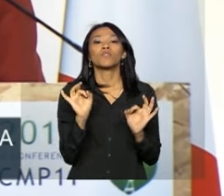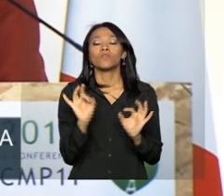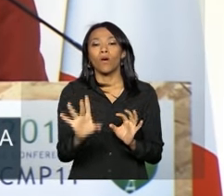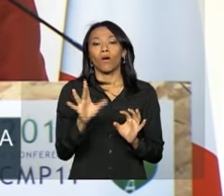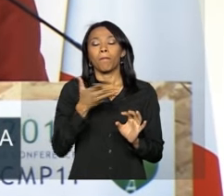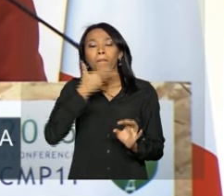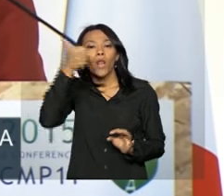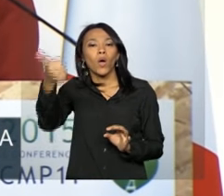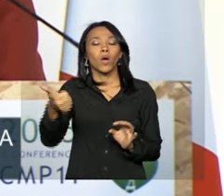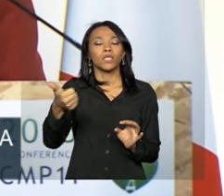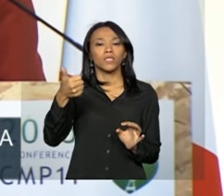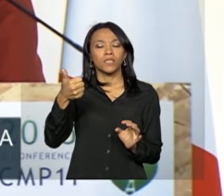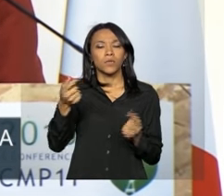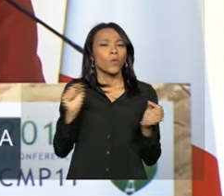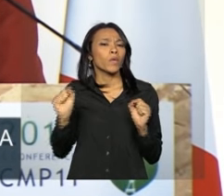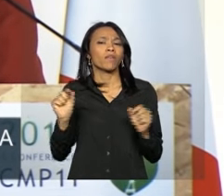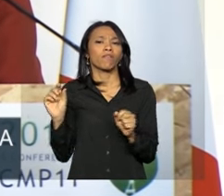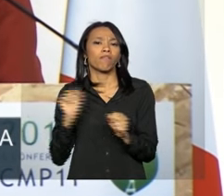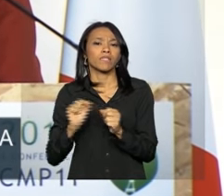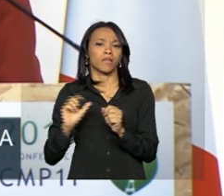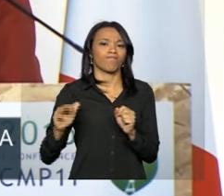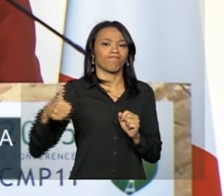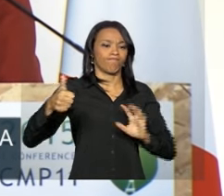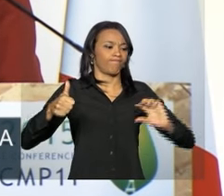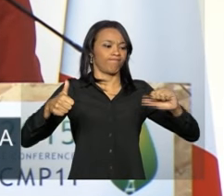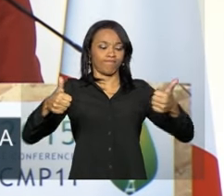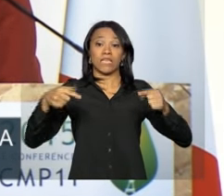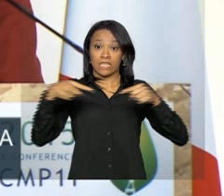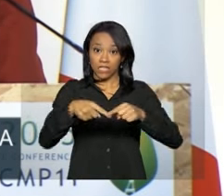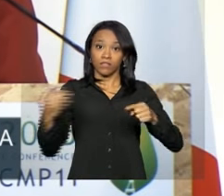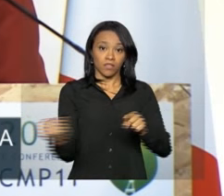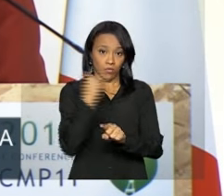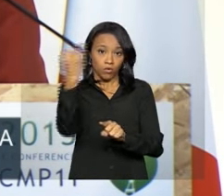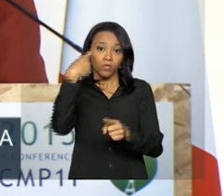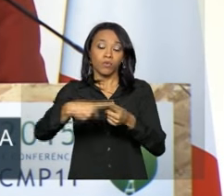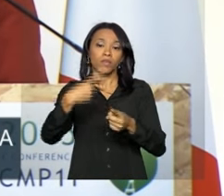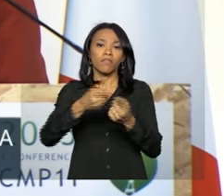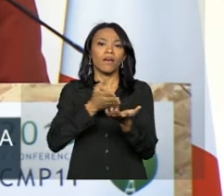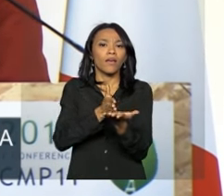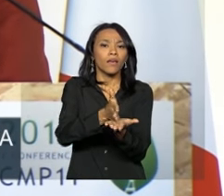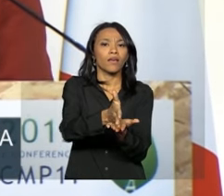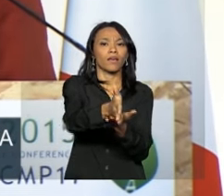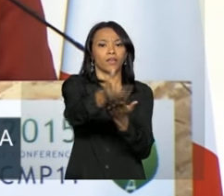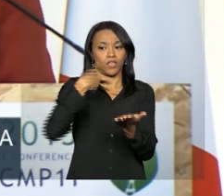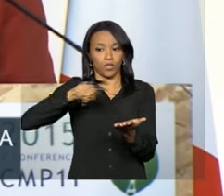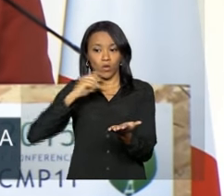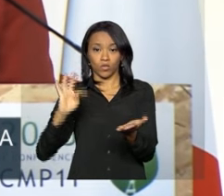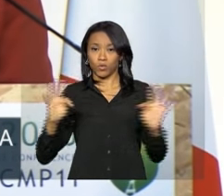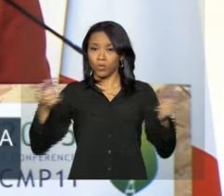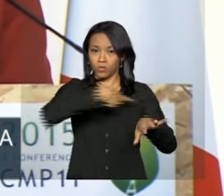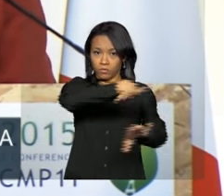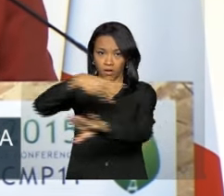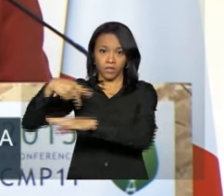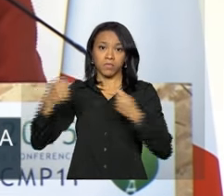das melhores intenções de todos. Ele definirá caminhos e compromissos que devemos percorrer